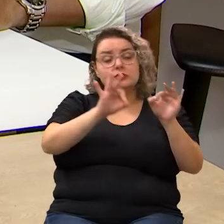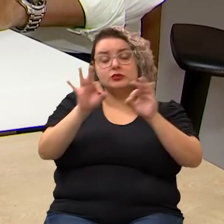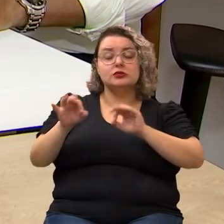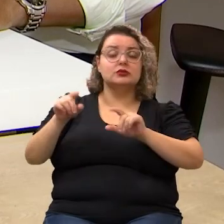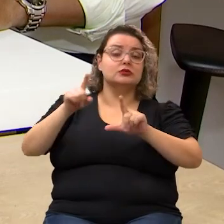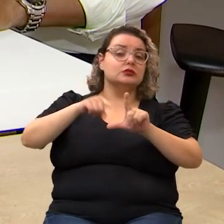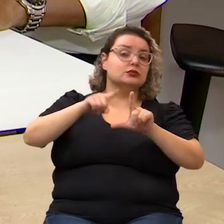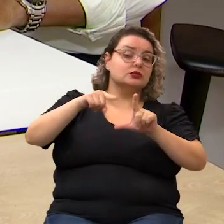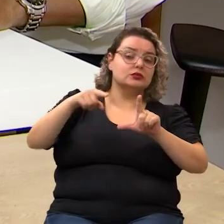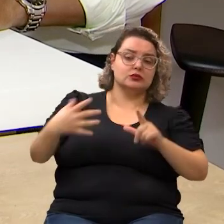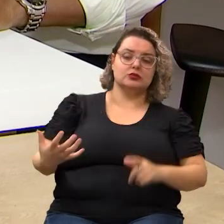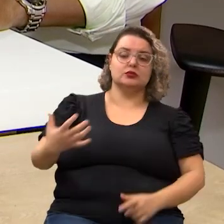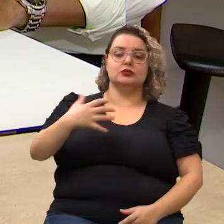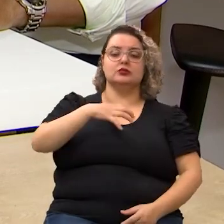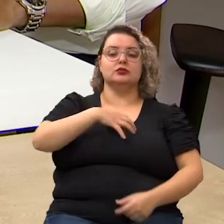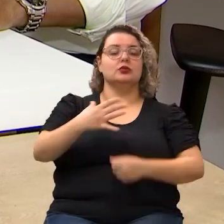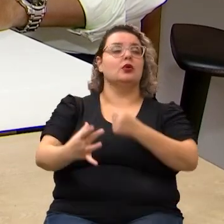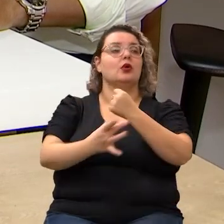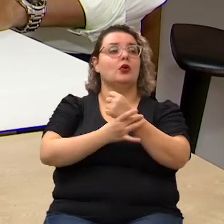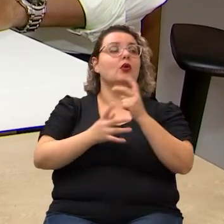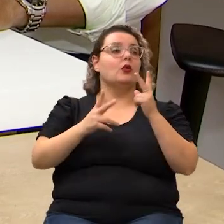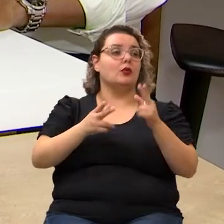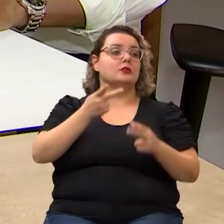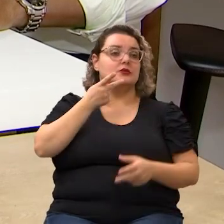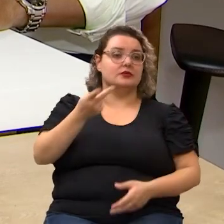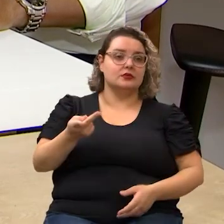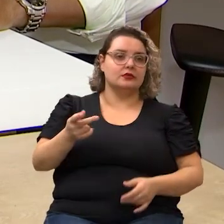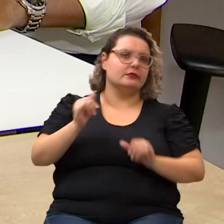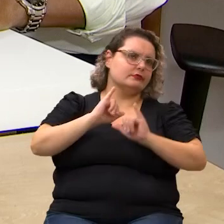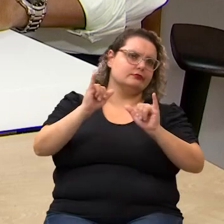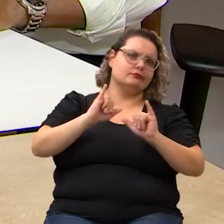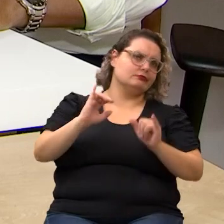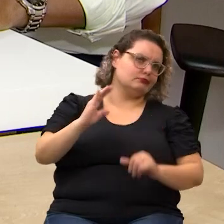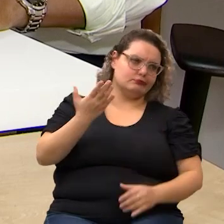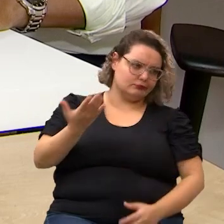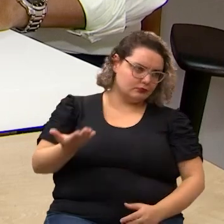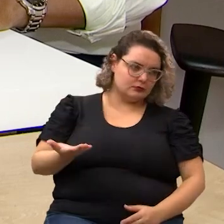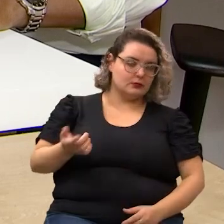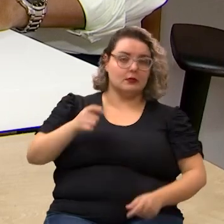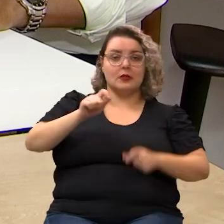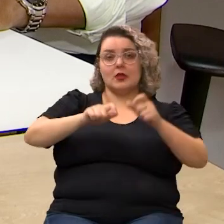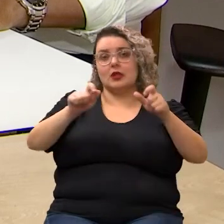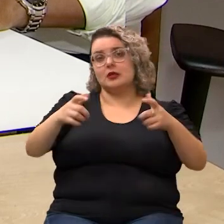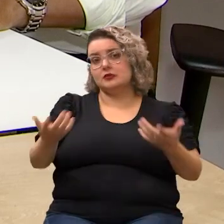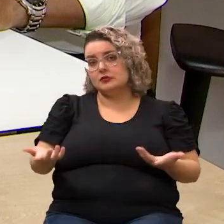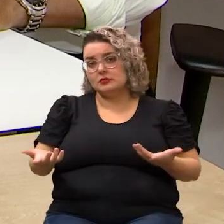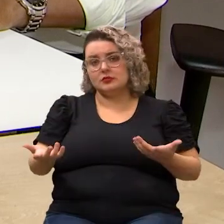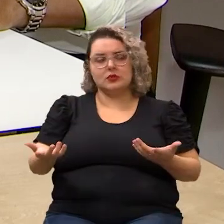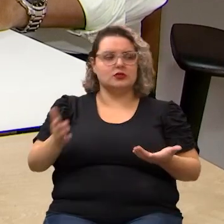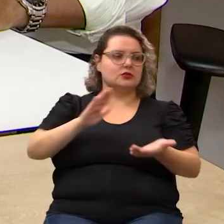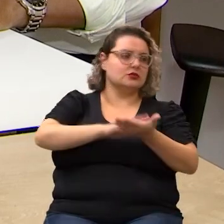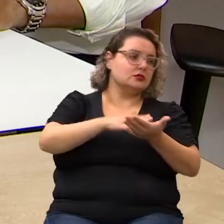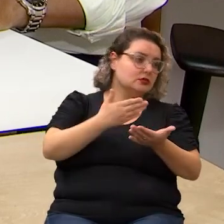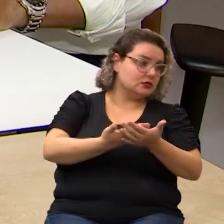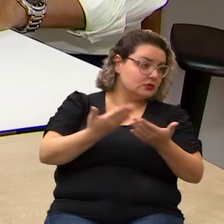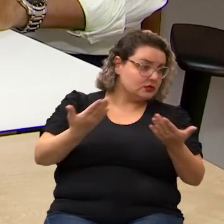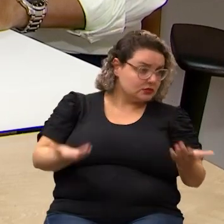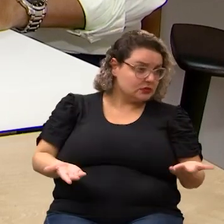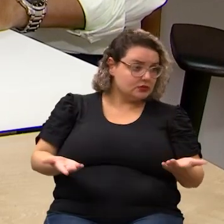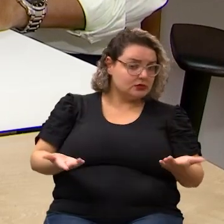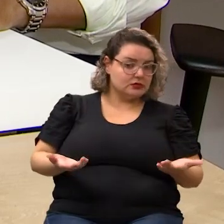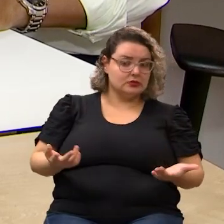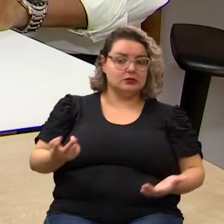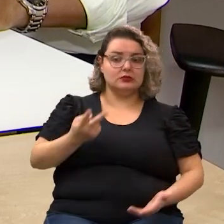desse índice, né, de uma forma segura? Como você falou, tem muita fake news, as pessoas às vezes interpretam